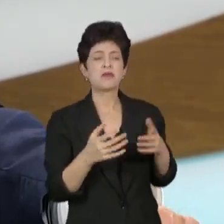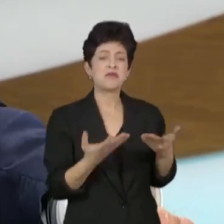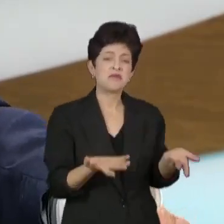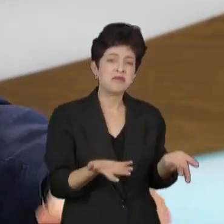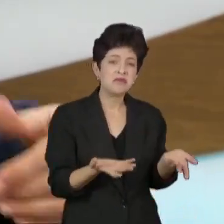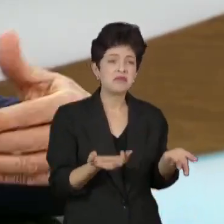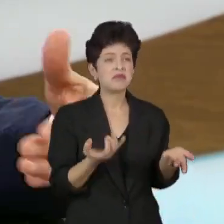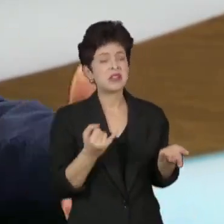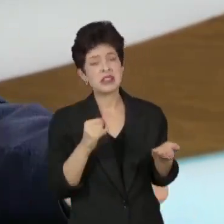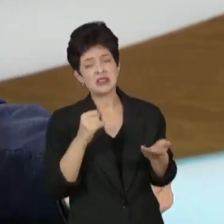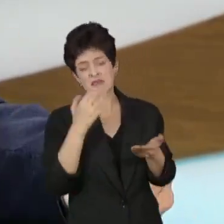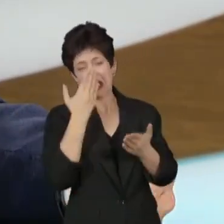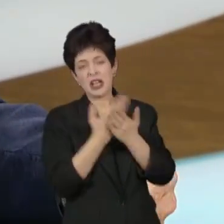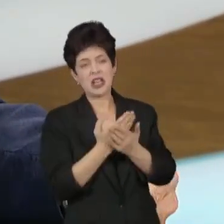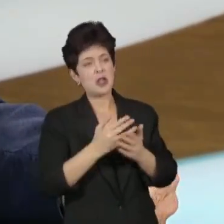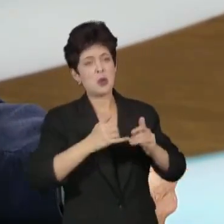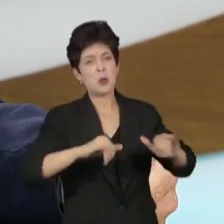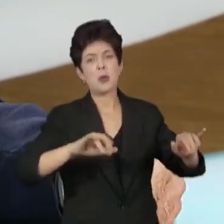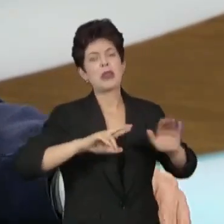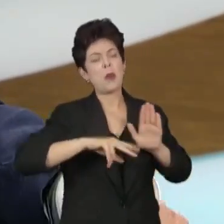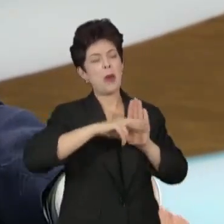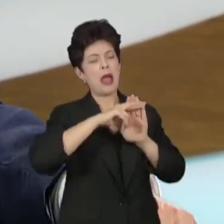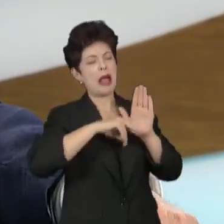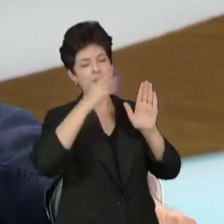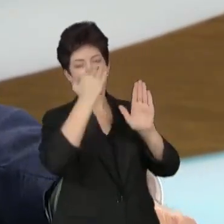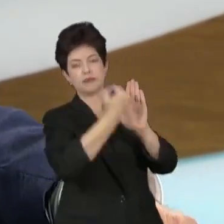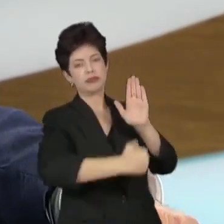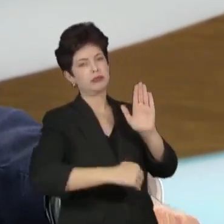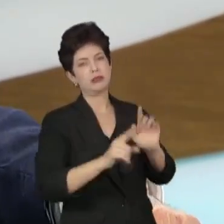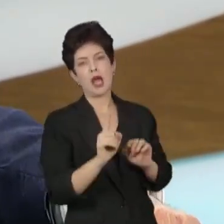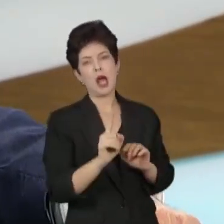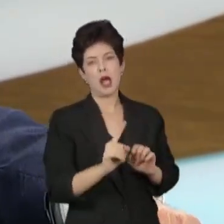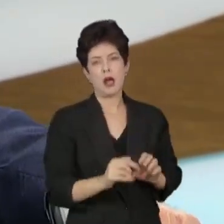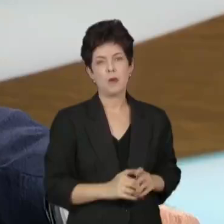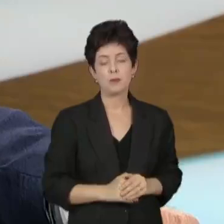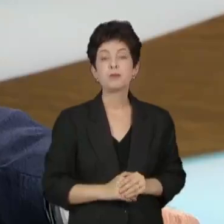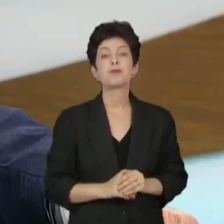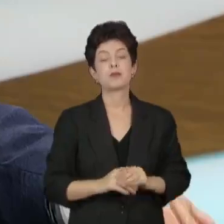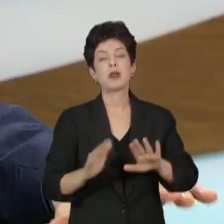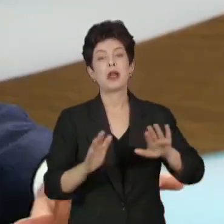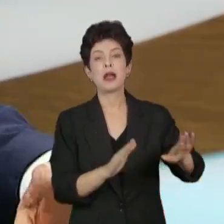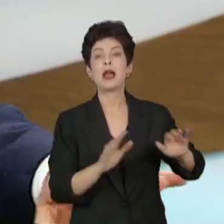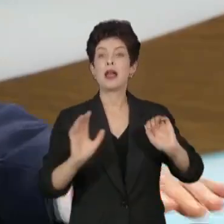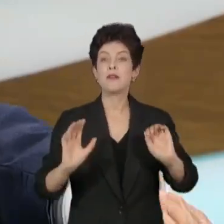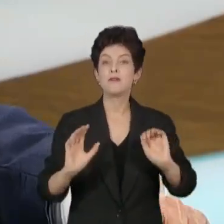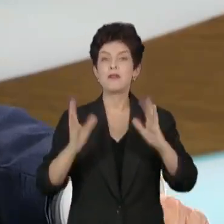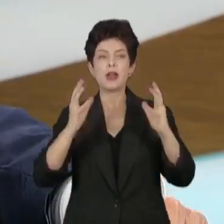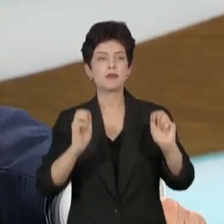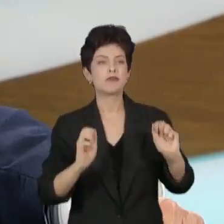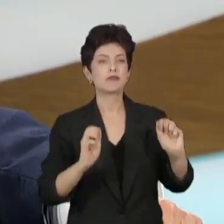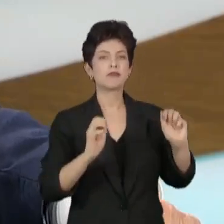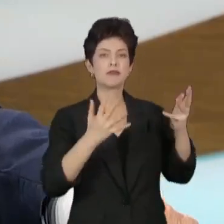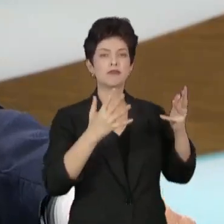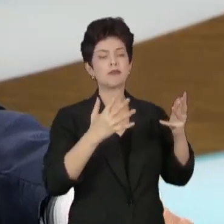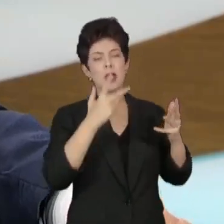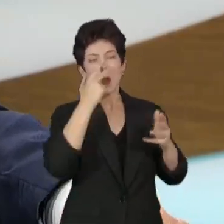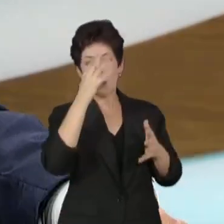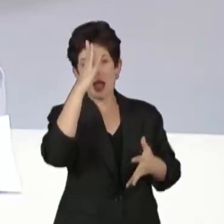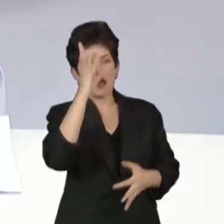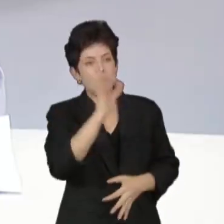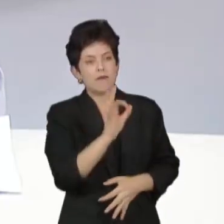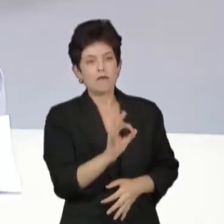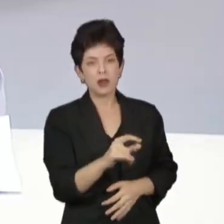de divulgar, mas não há nada de irregular nisso. Quanto a eventos, eu acho que há uma certa